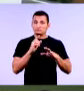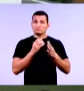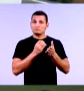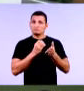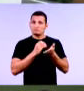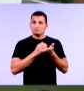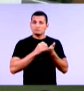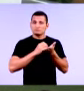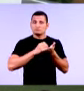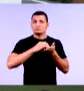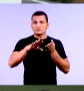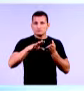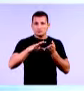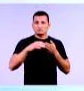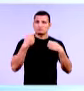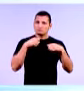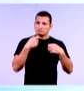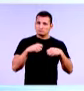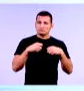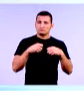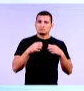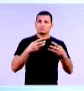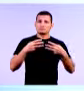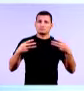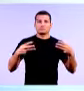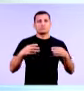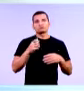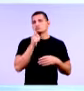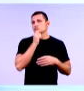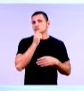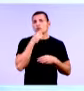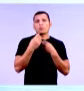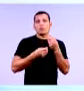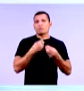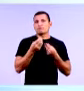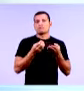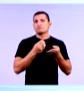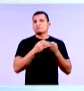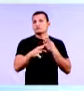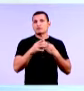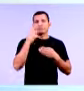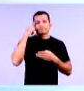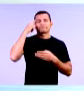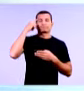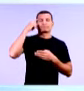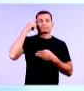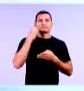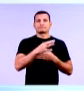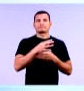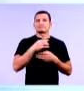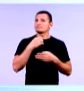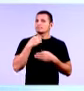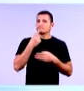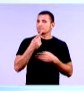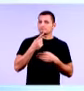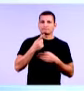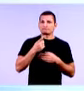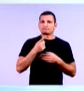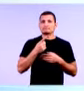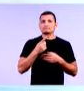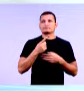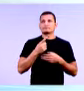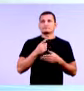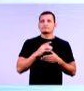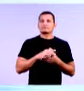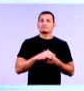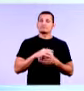você precisa de uma rede, certo? Não tem como você mandar uma mensagem telepaticamente. Ainda não inventaram esse meio de transmissão.